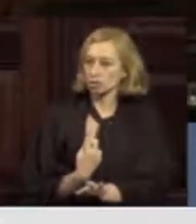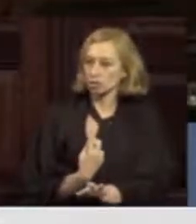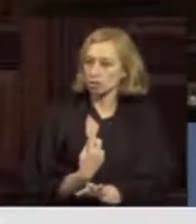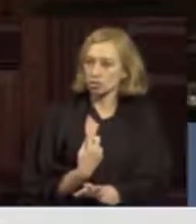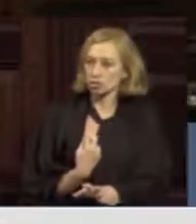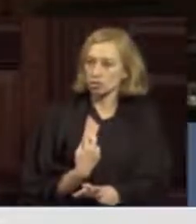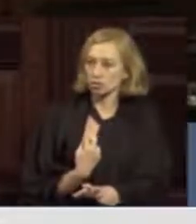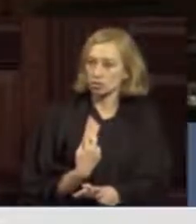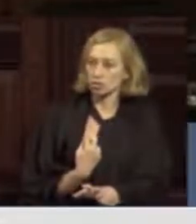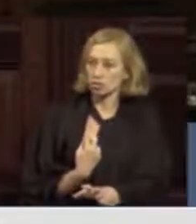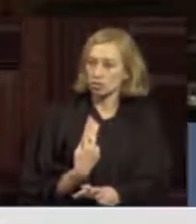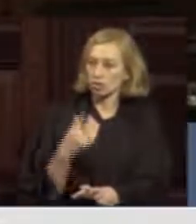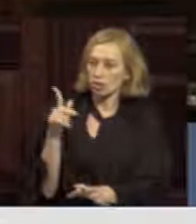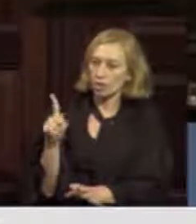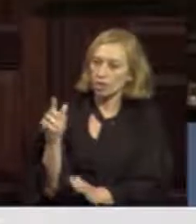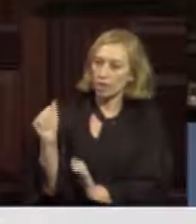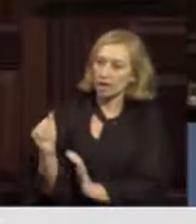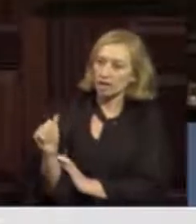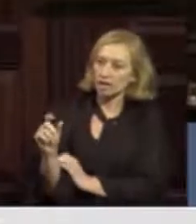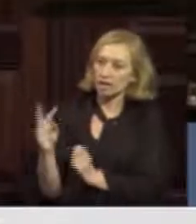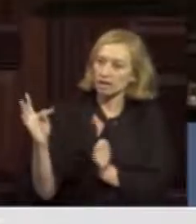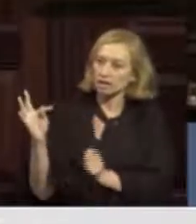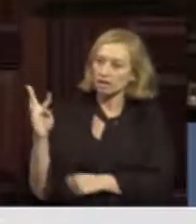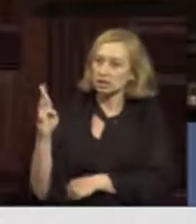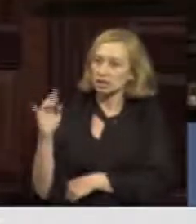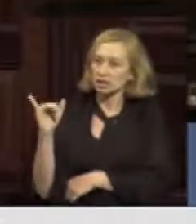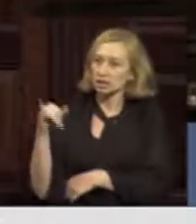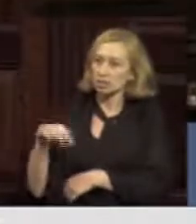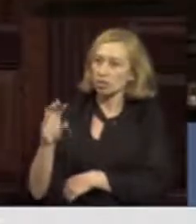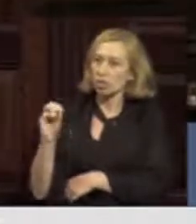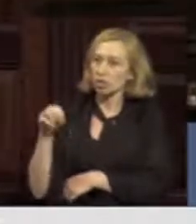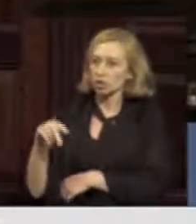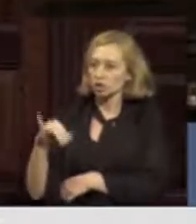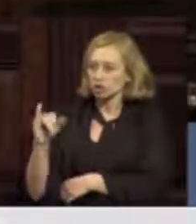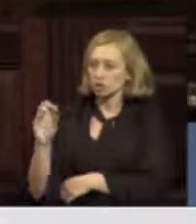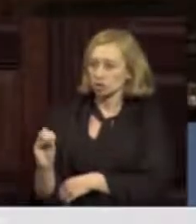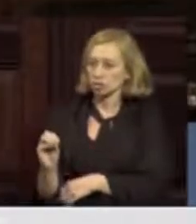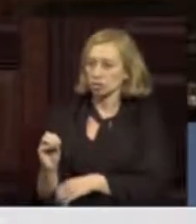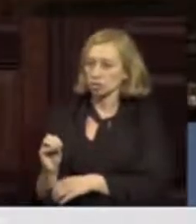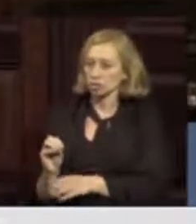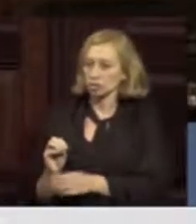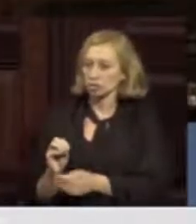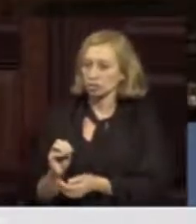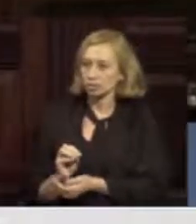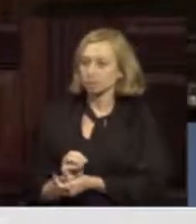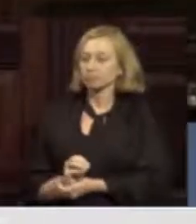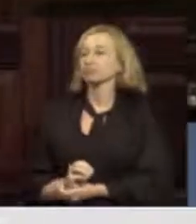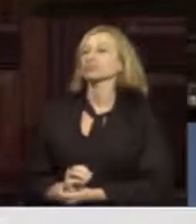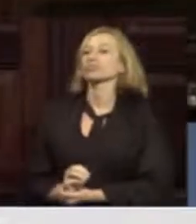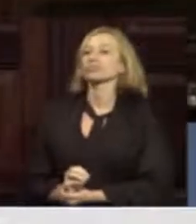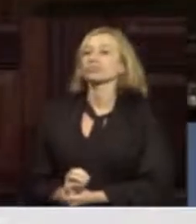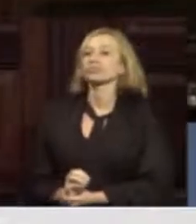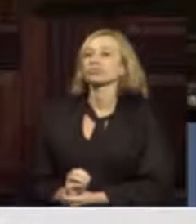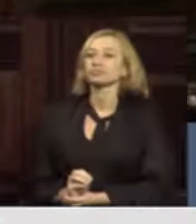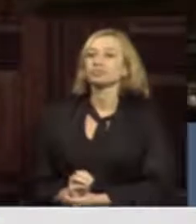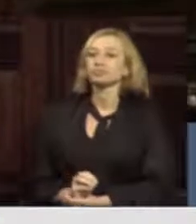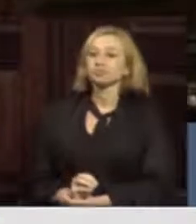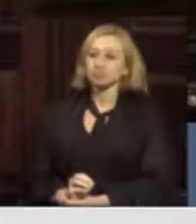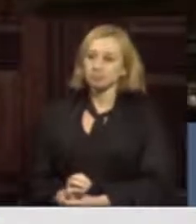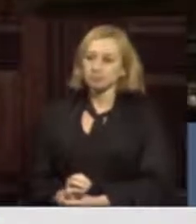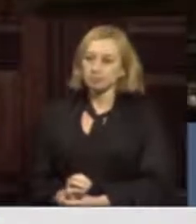está até bem cara na feira. Eu não sei nem estipular a que preço vende, como venderam a Vale do Rio Doce lá atrás. A gente não